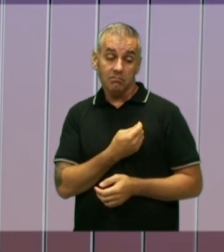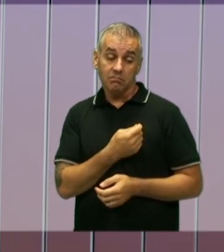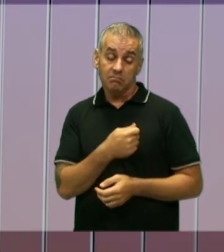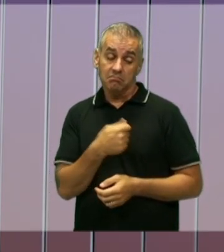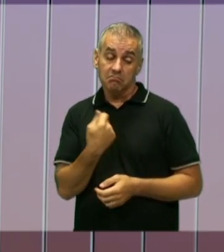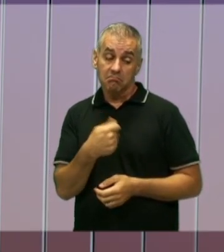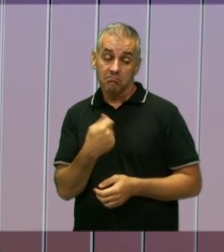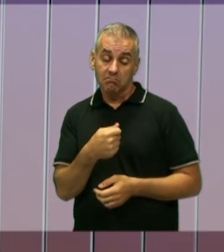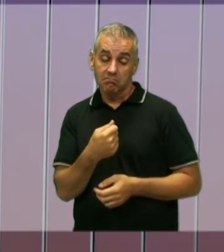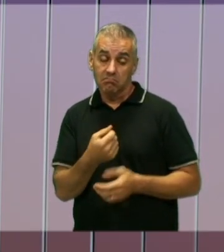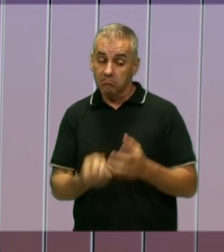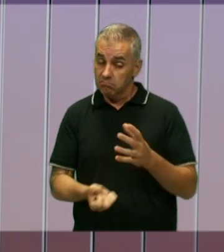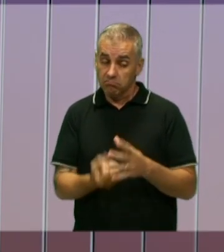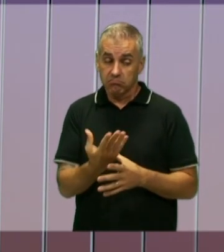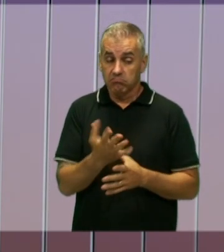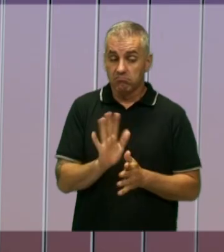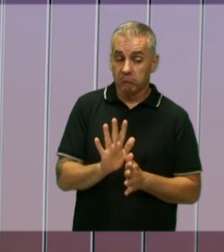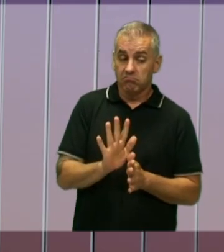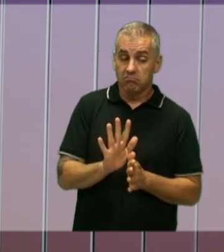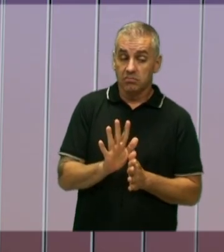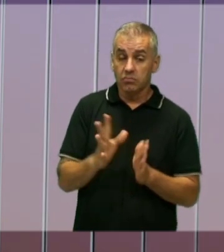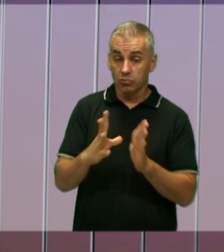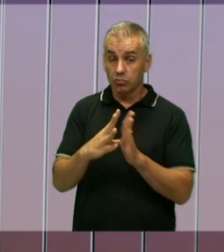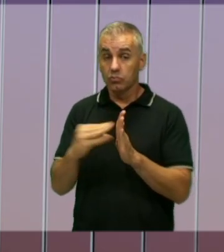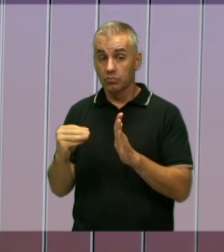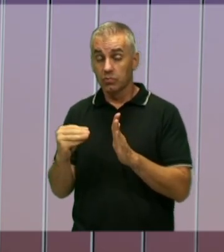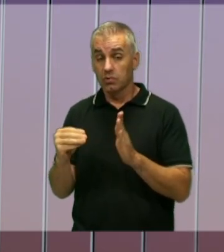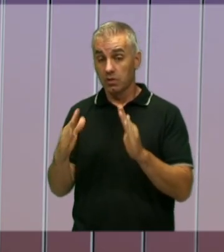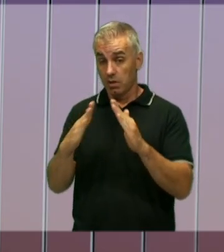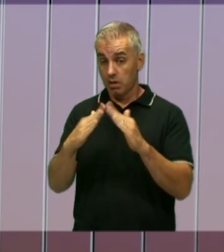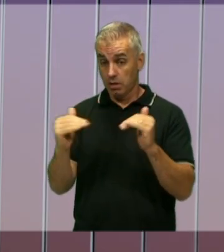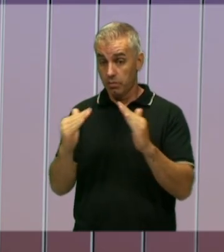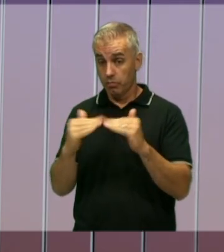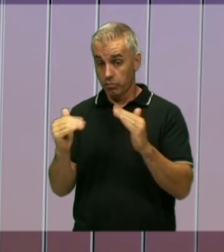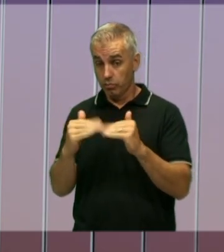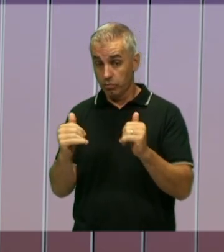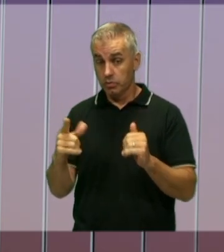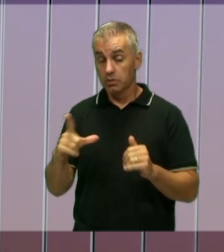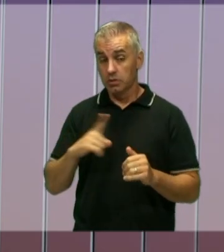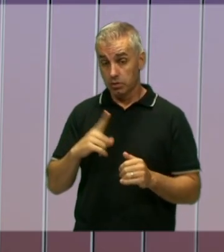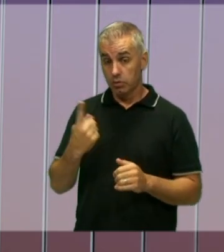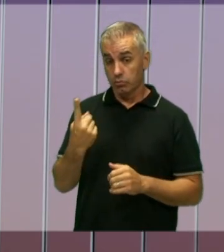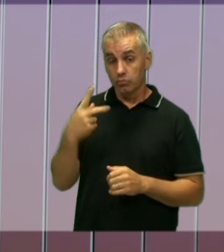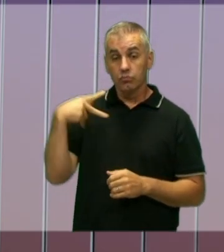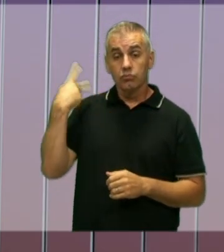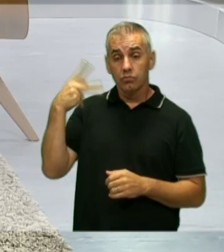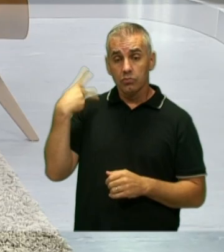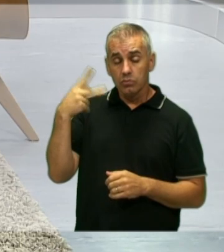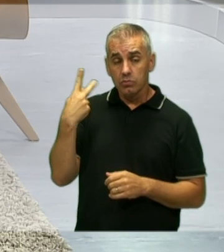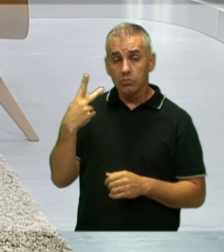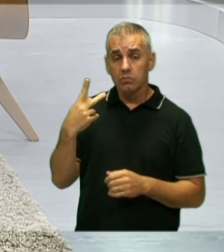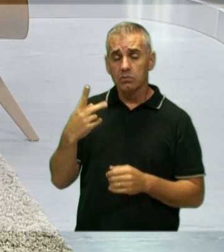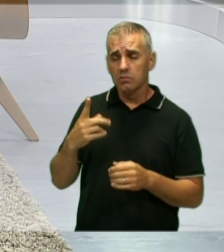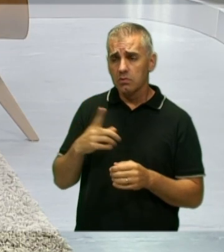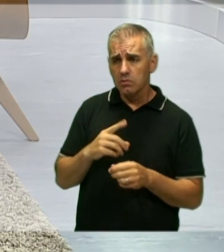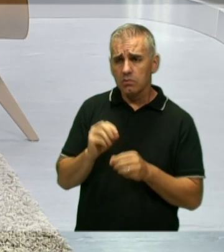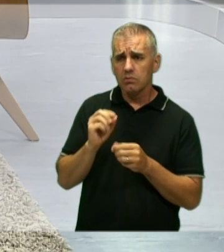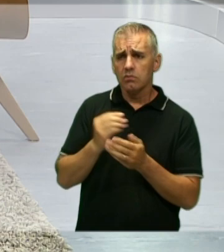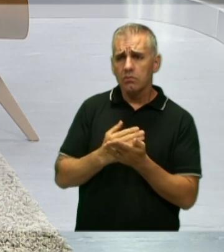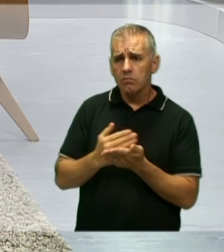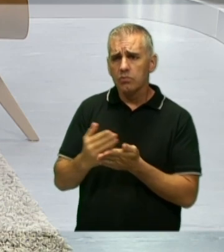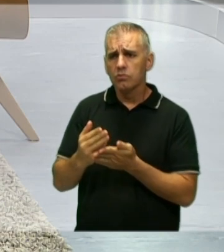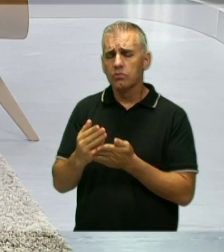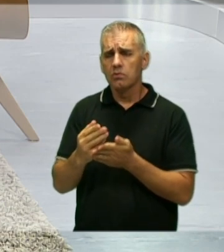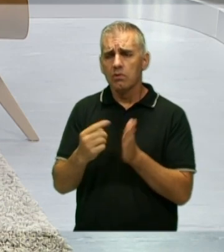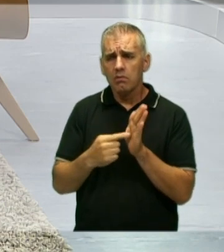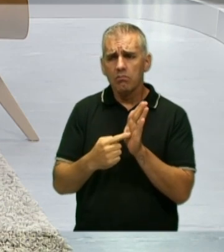um vereador deu um pontapé inicial para resolver esse problema. O que ele fez? Ele apresentou